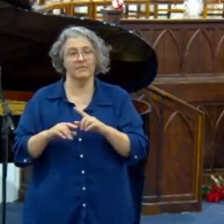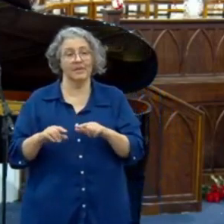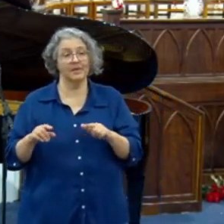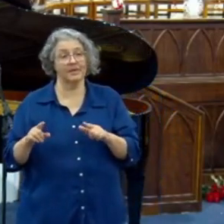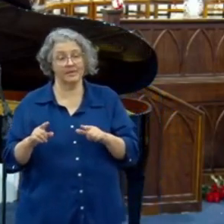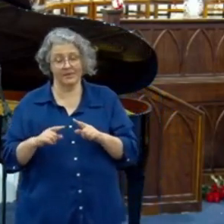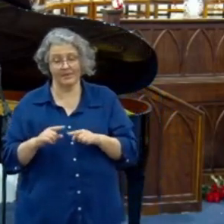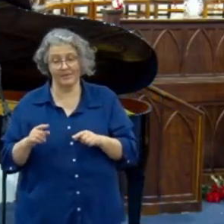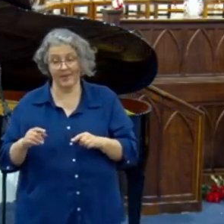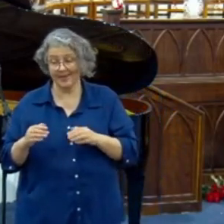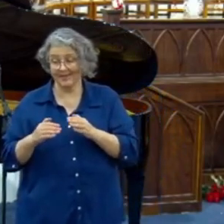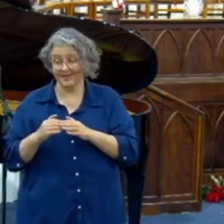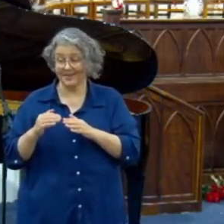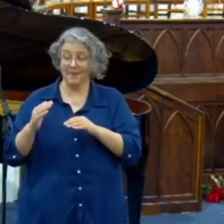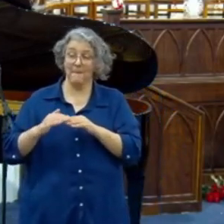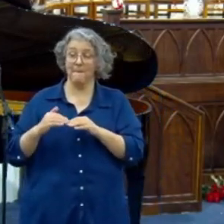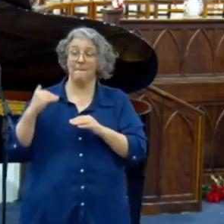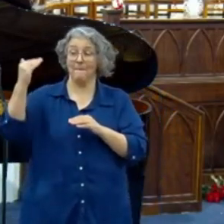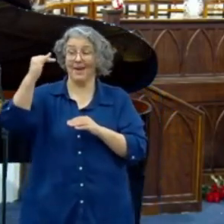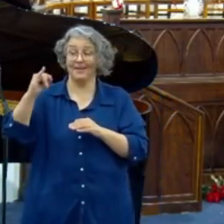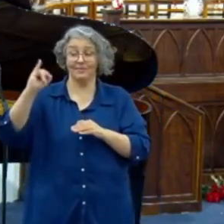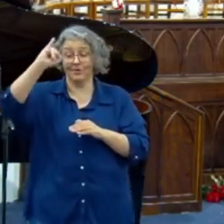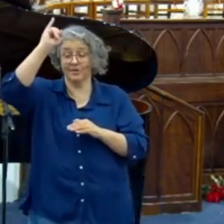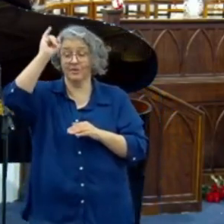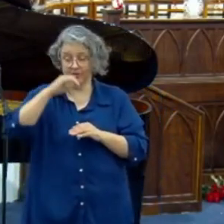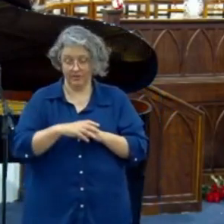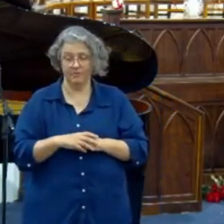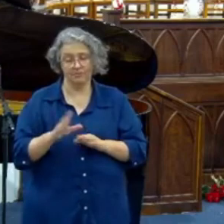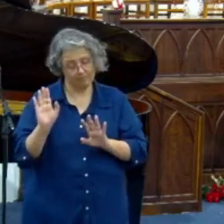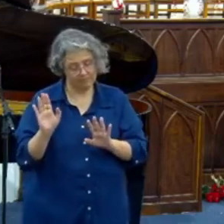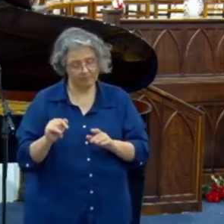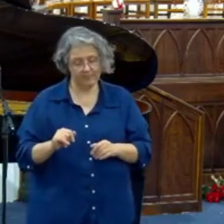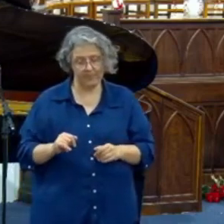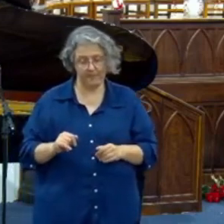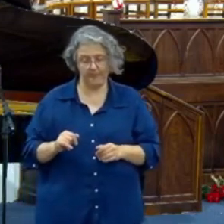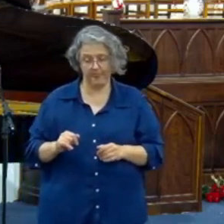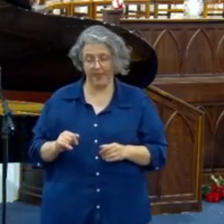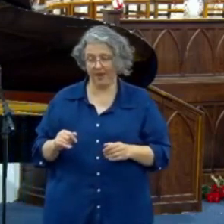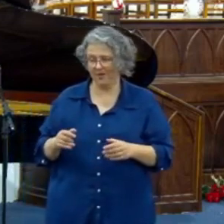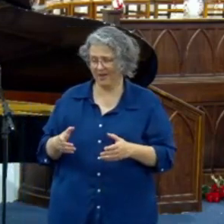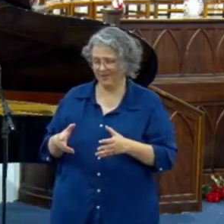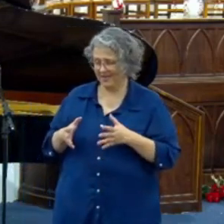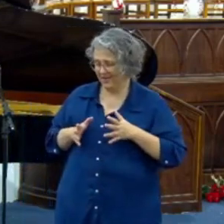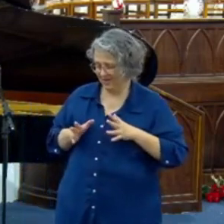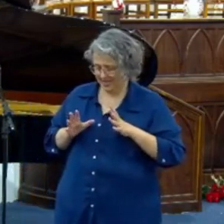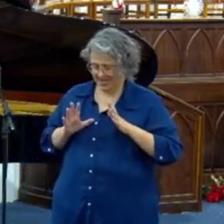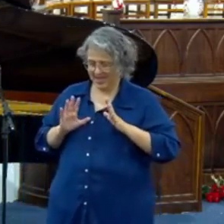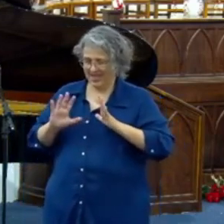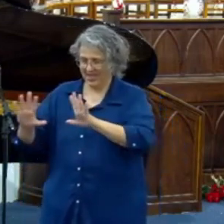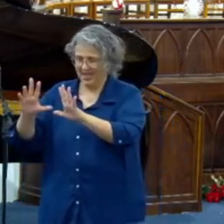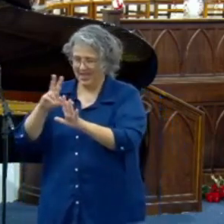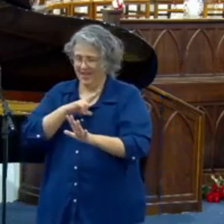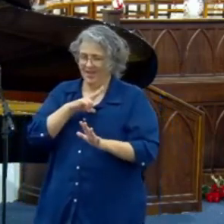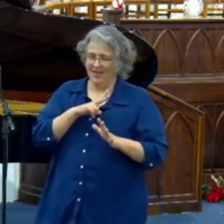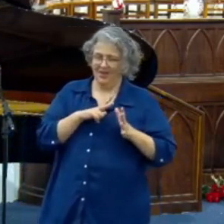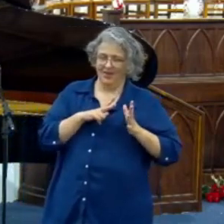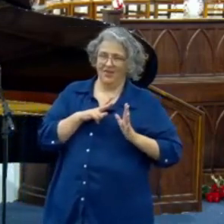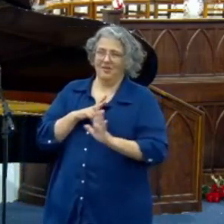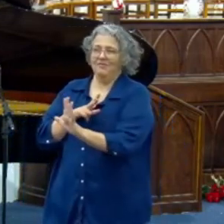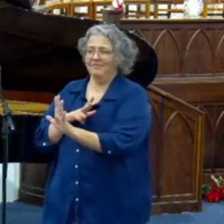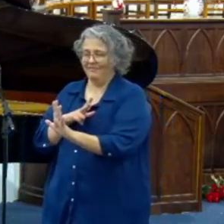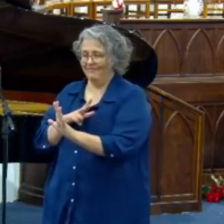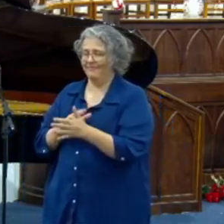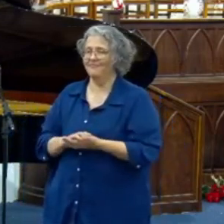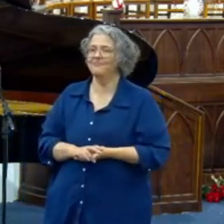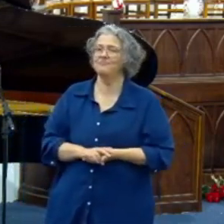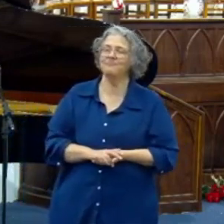vou pedir uma coisa que está além do mandamento. Agora eu vou pedir que você se negue a você mesmo. Reverendo Alberto leu aqui na liturgia uma